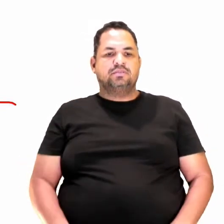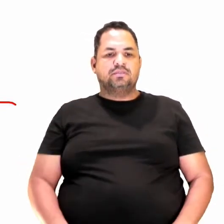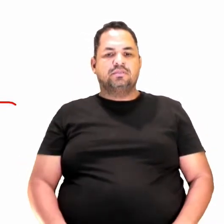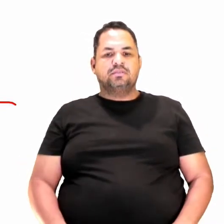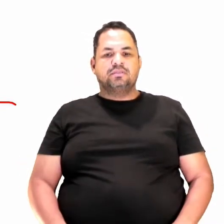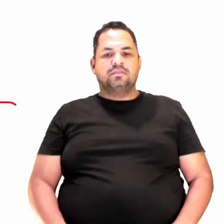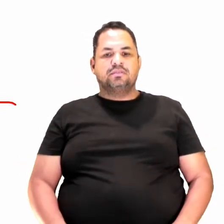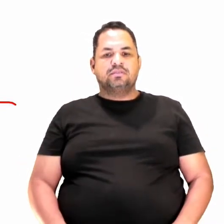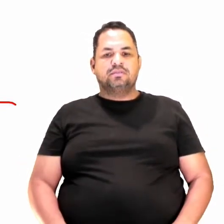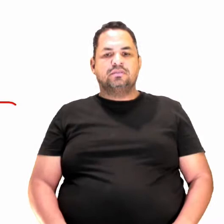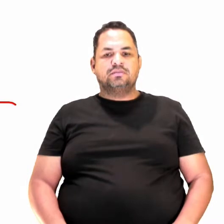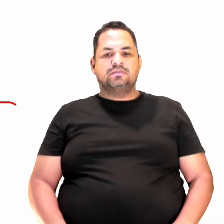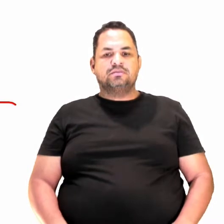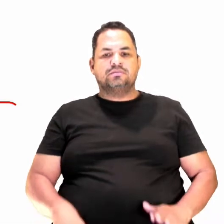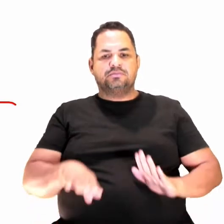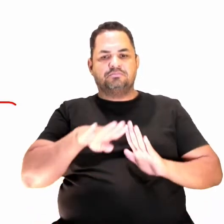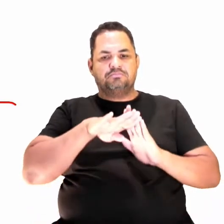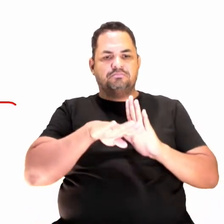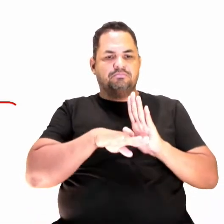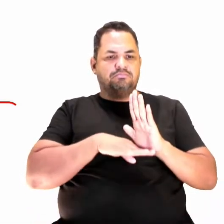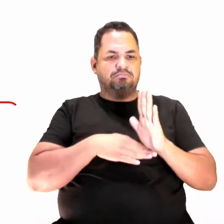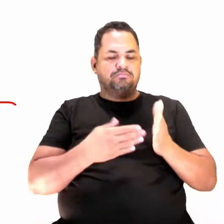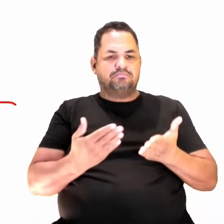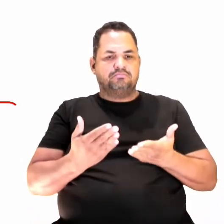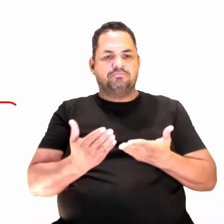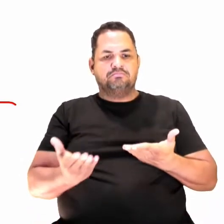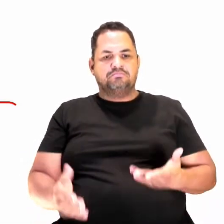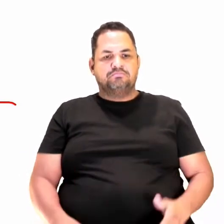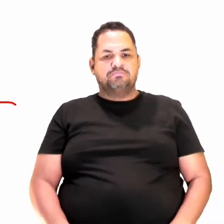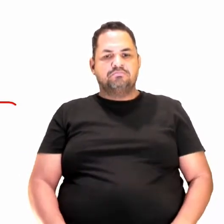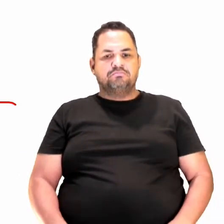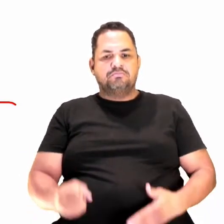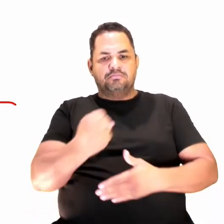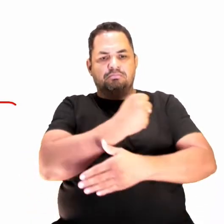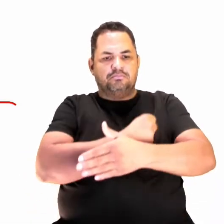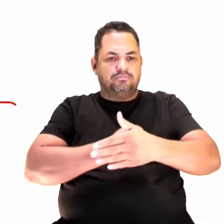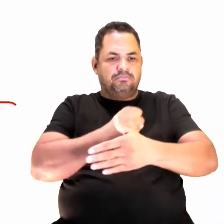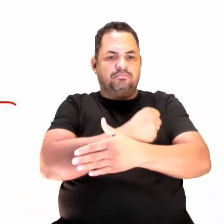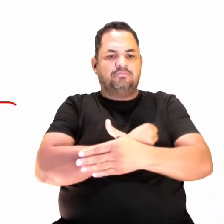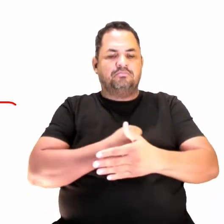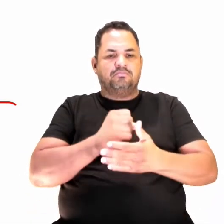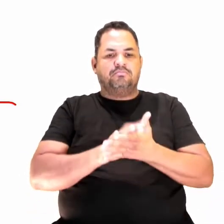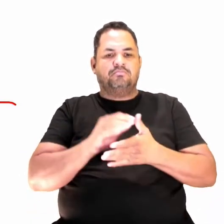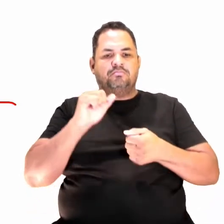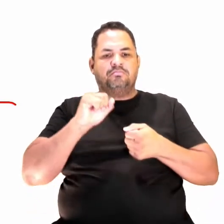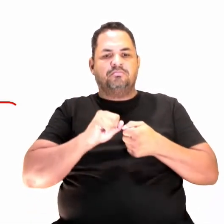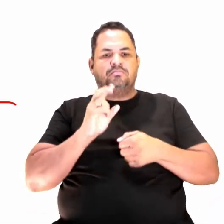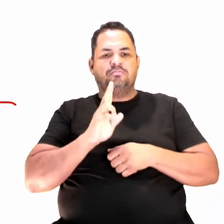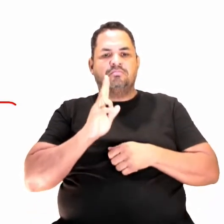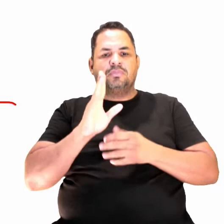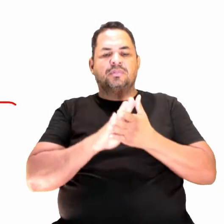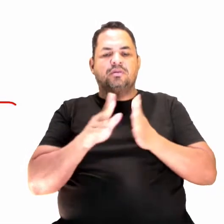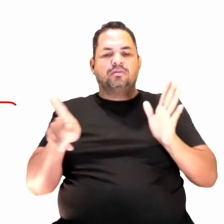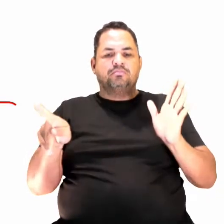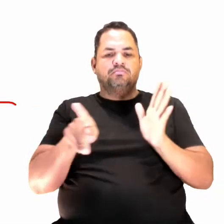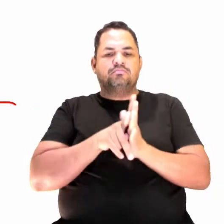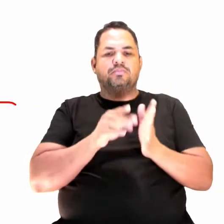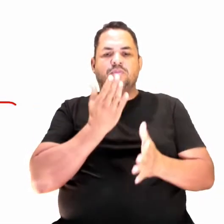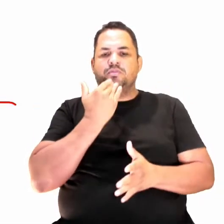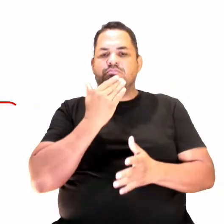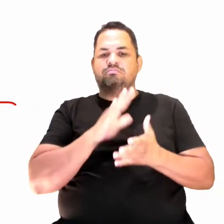e coletar receitas e cozinhar, fazer sempre a sua própria comida, né,